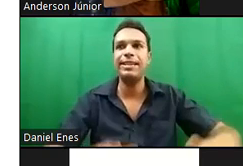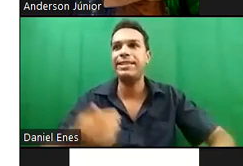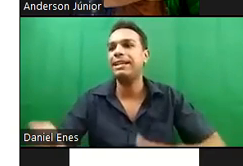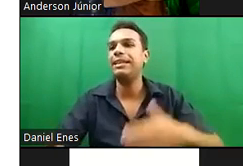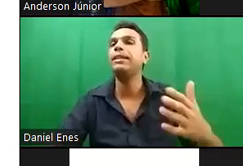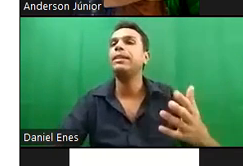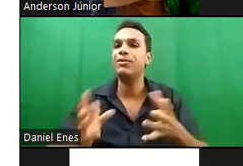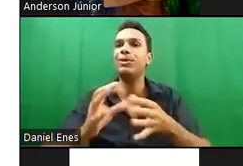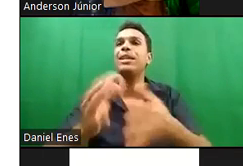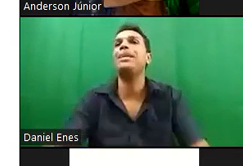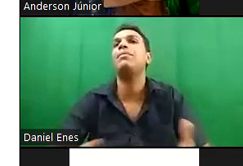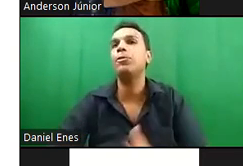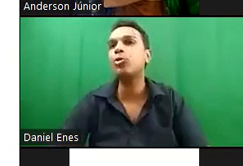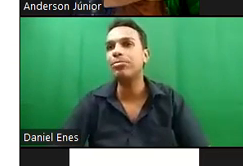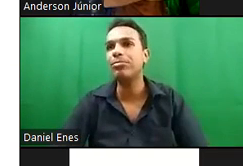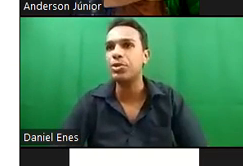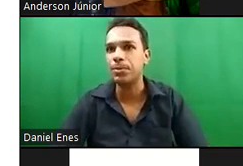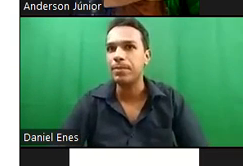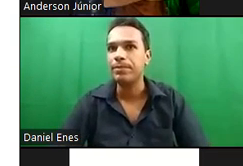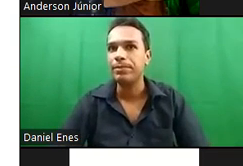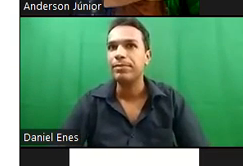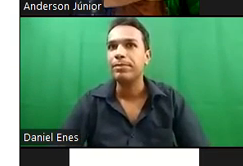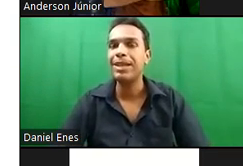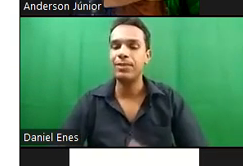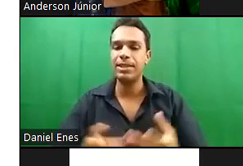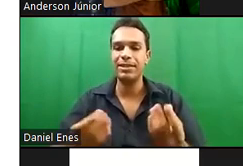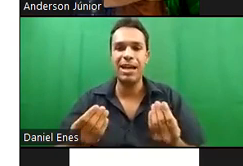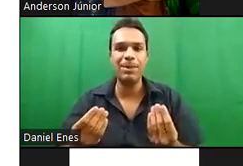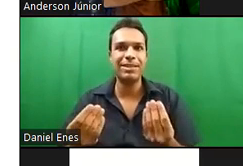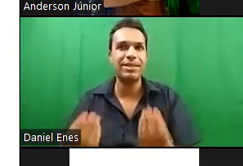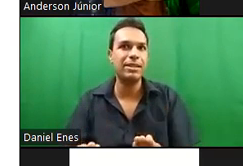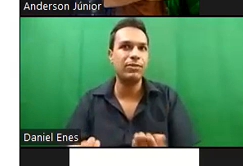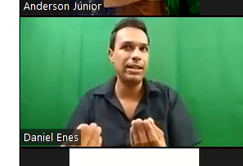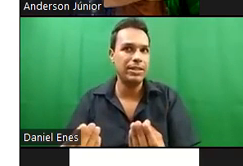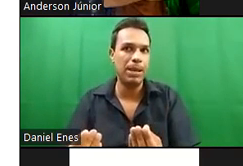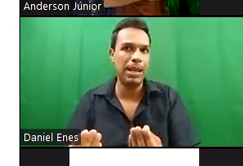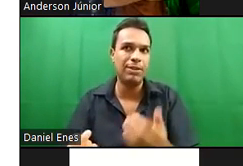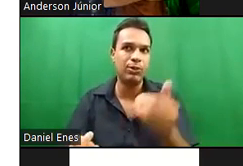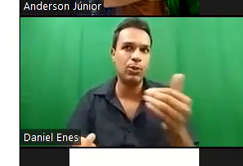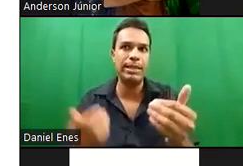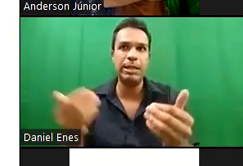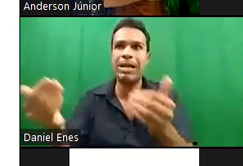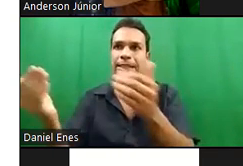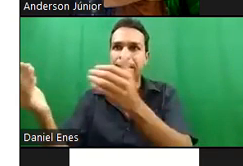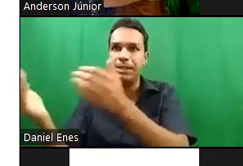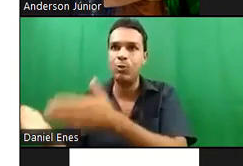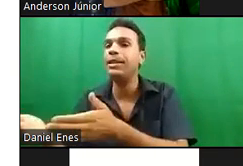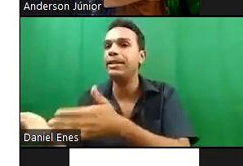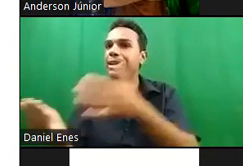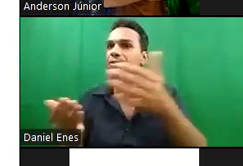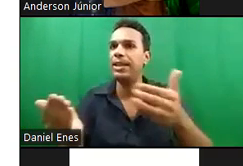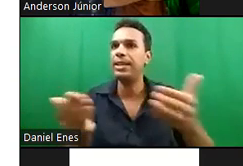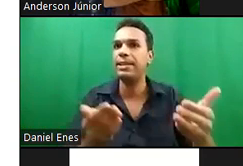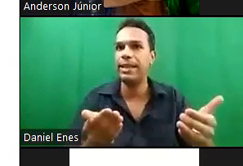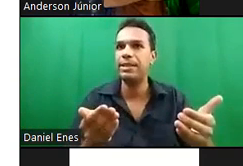se é ali. Vocês vão ter que perceber pelo contexto. Né? Se vocês sabem esse significado dessas palavras, o aqui, o aí e o ali,